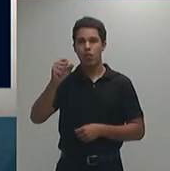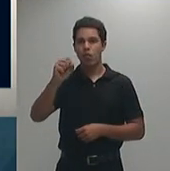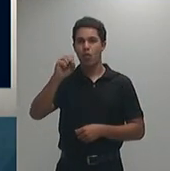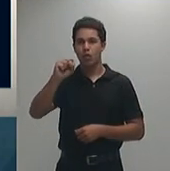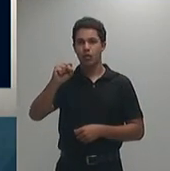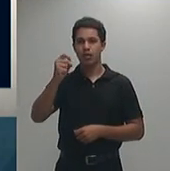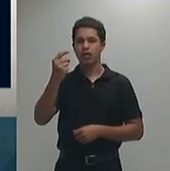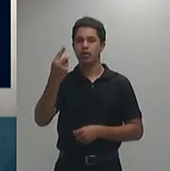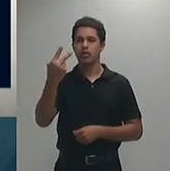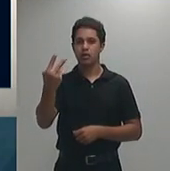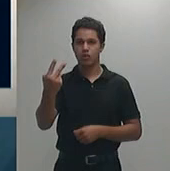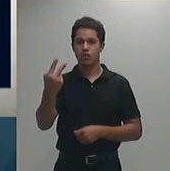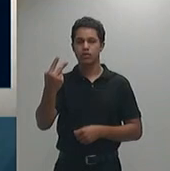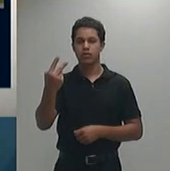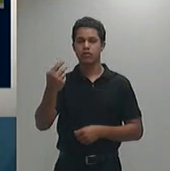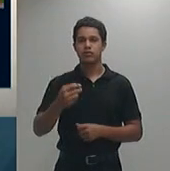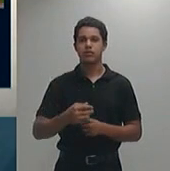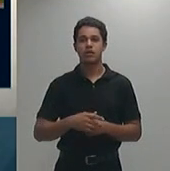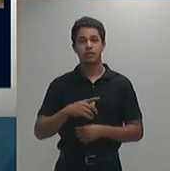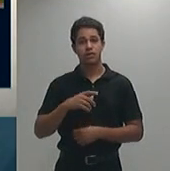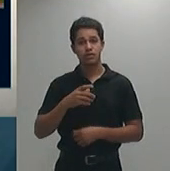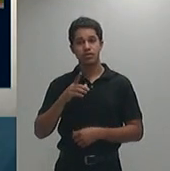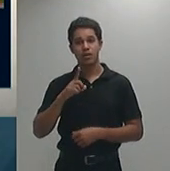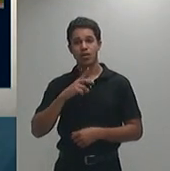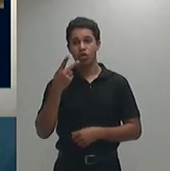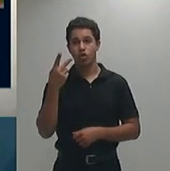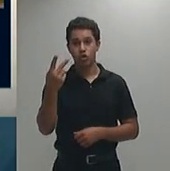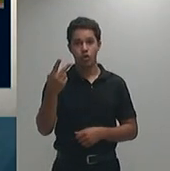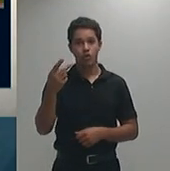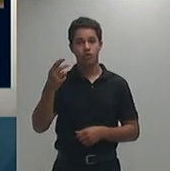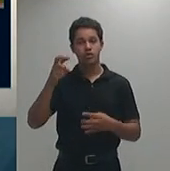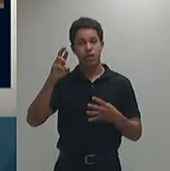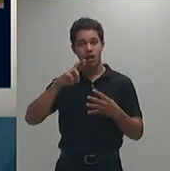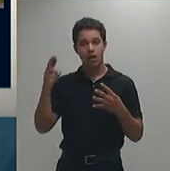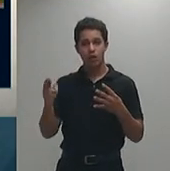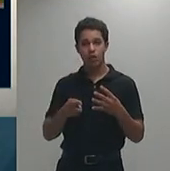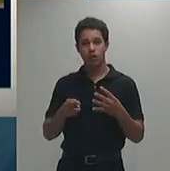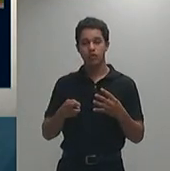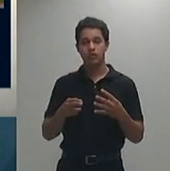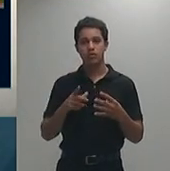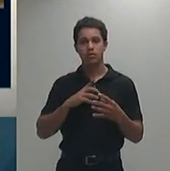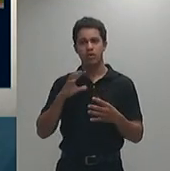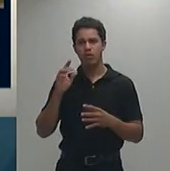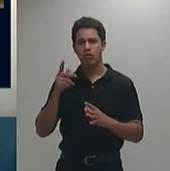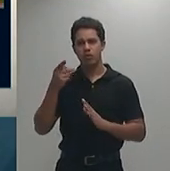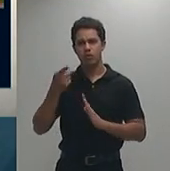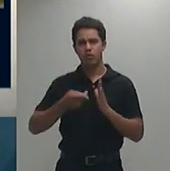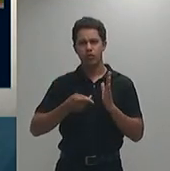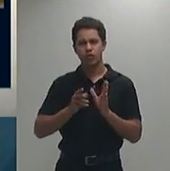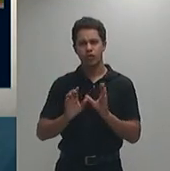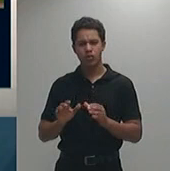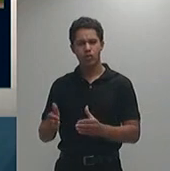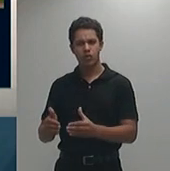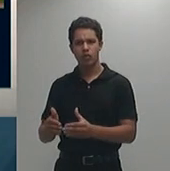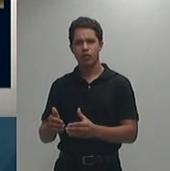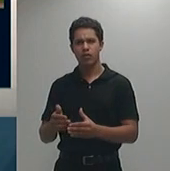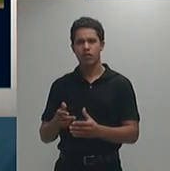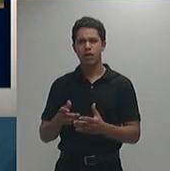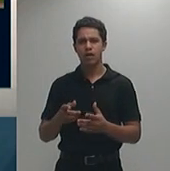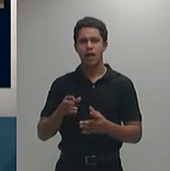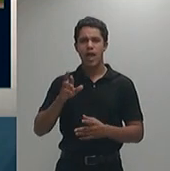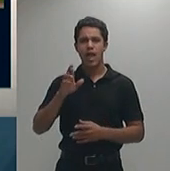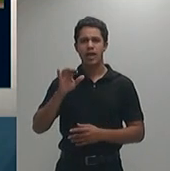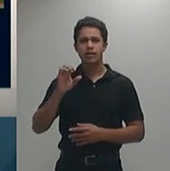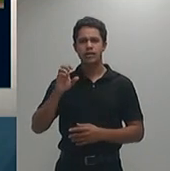e são dois recursos especiais é que trata do plano coletivo né a manutenção revisão do plano coletivo e